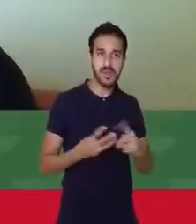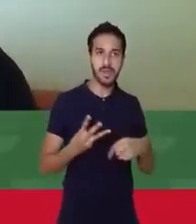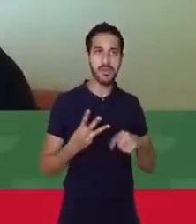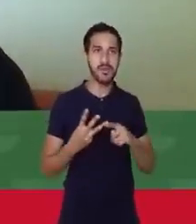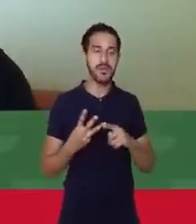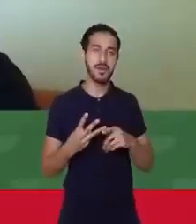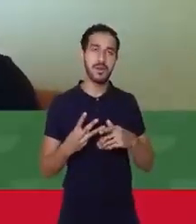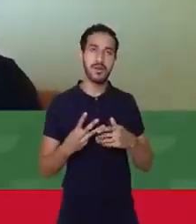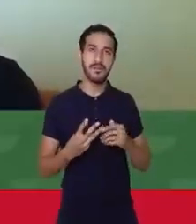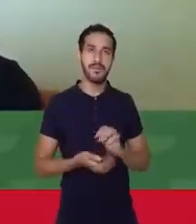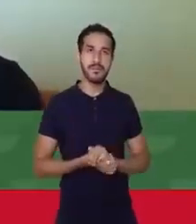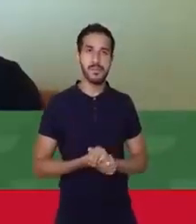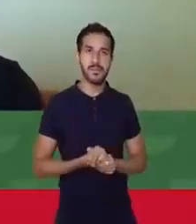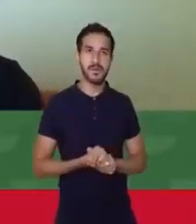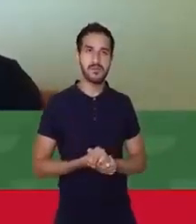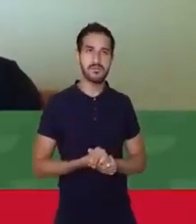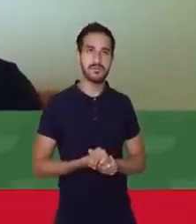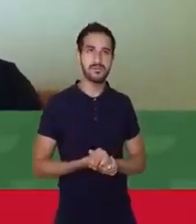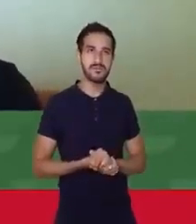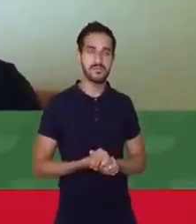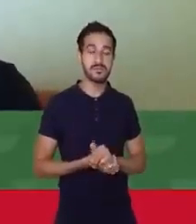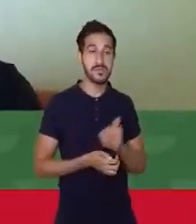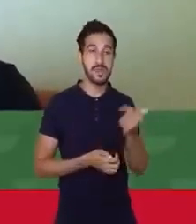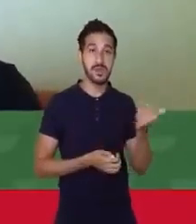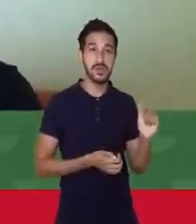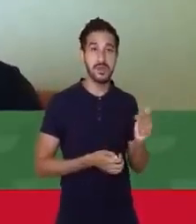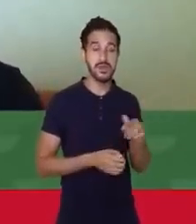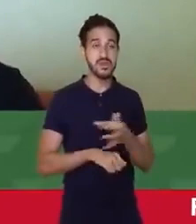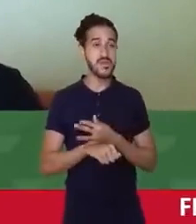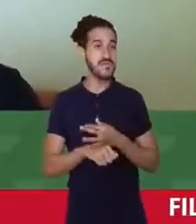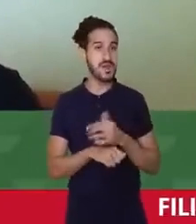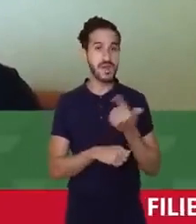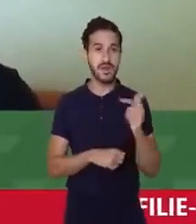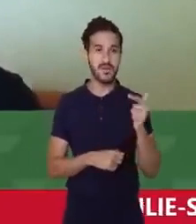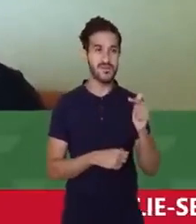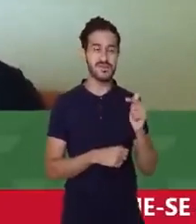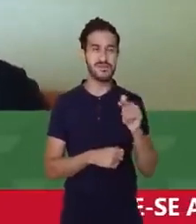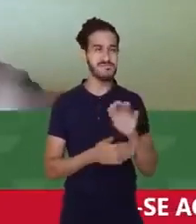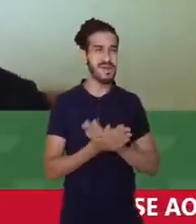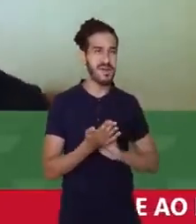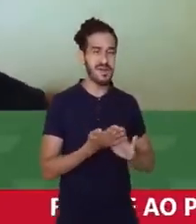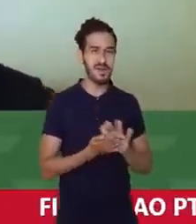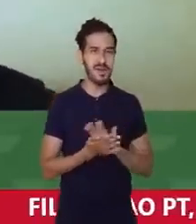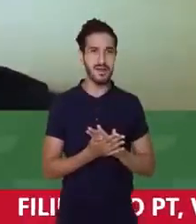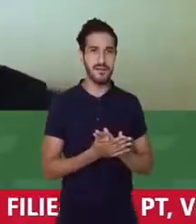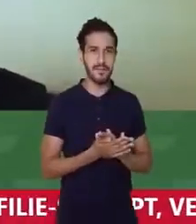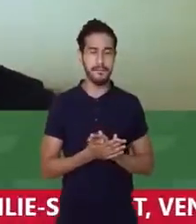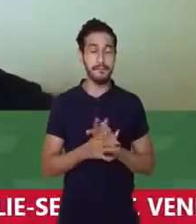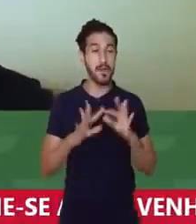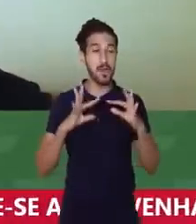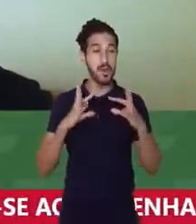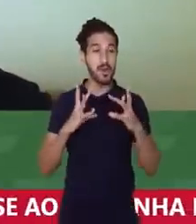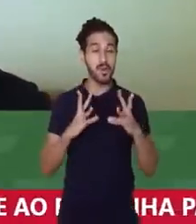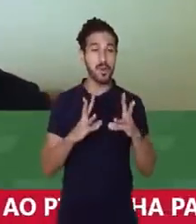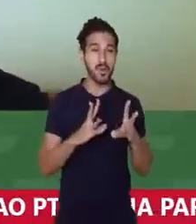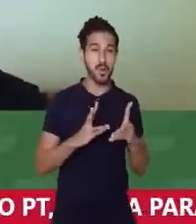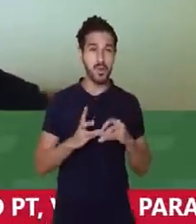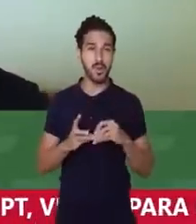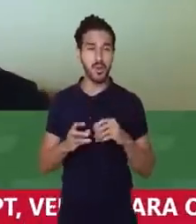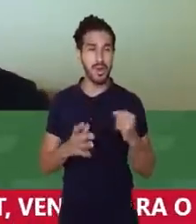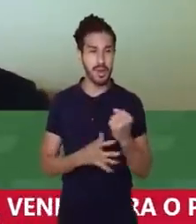social, portanto, não tinha aposentadoria, não tinha férias, não tinha, enfim, todas